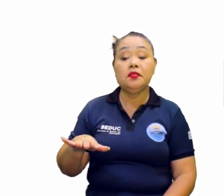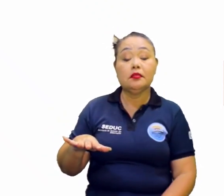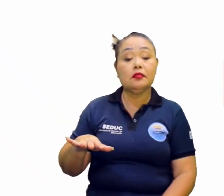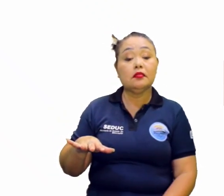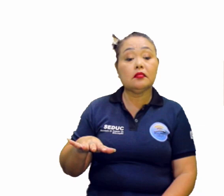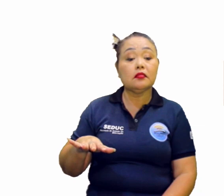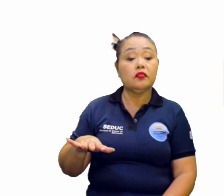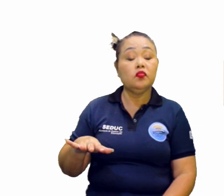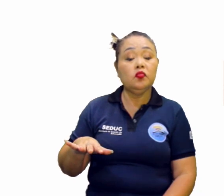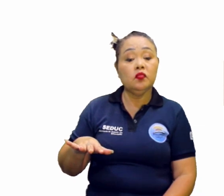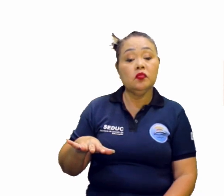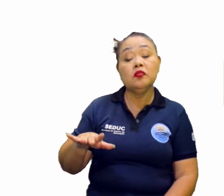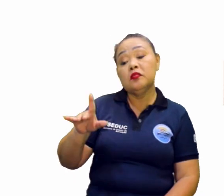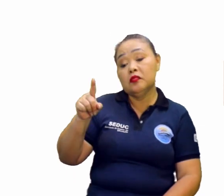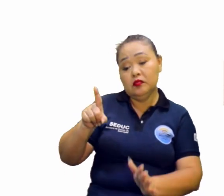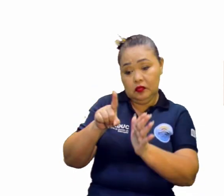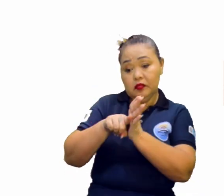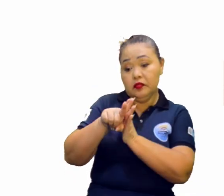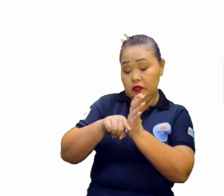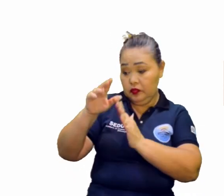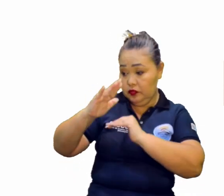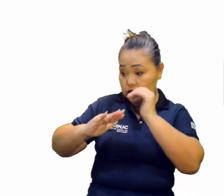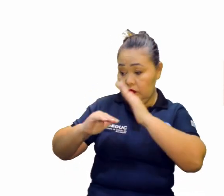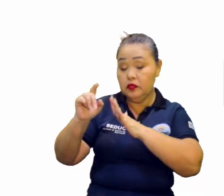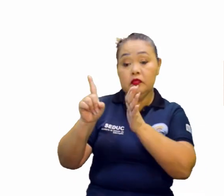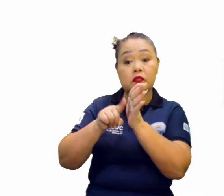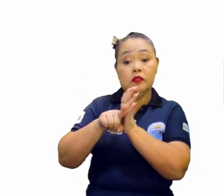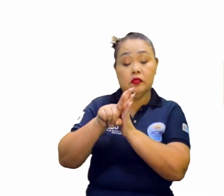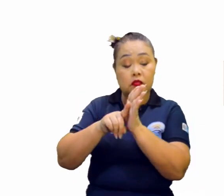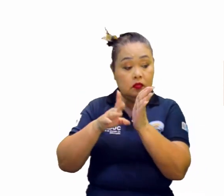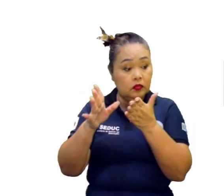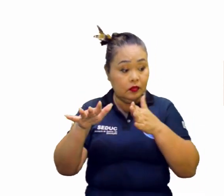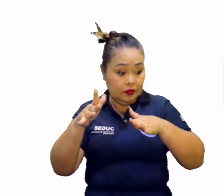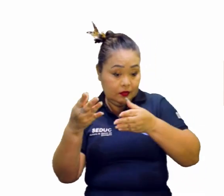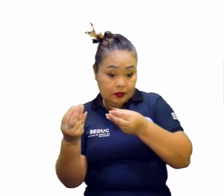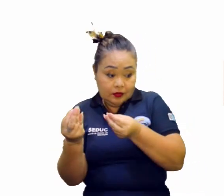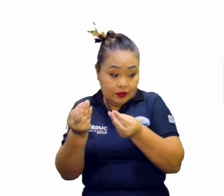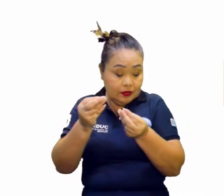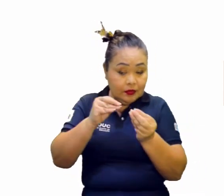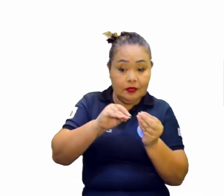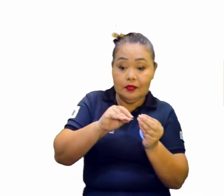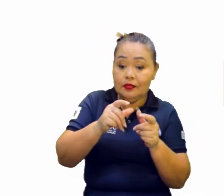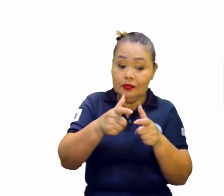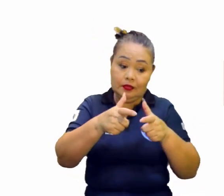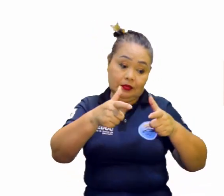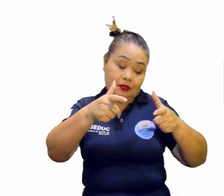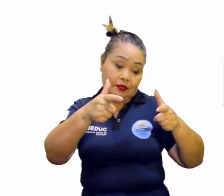pesquisadores que falam dessa dinâmica da maior,